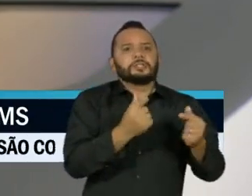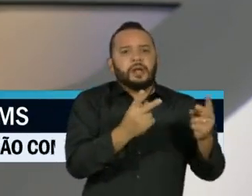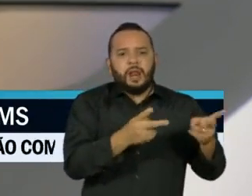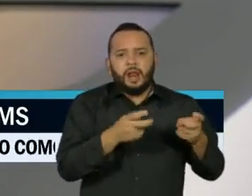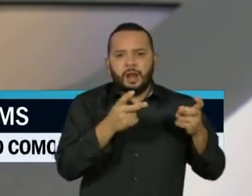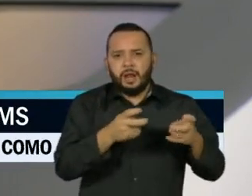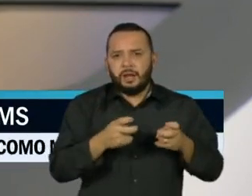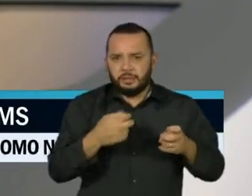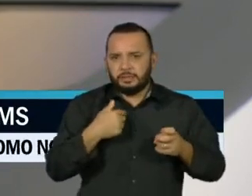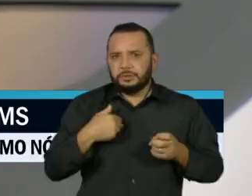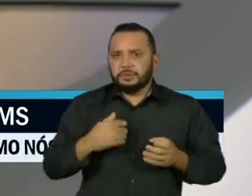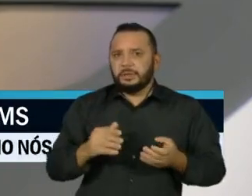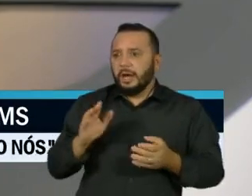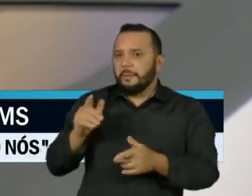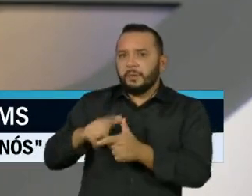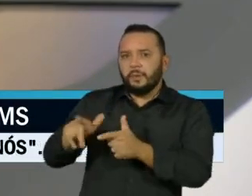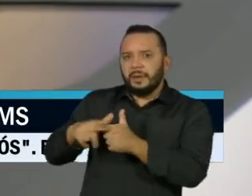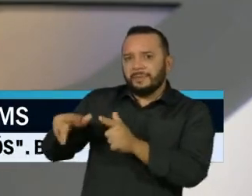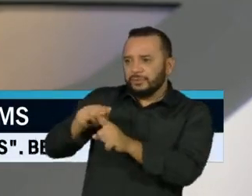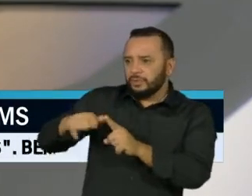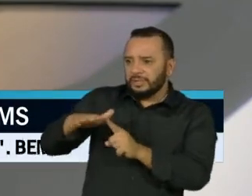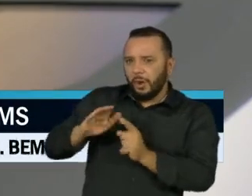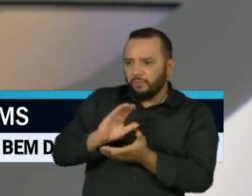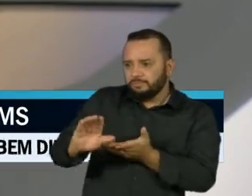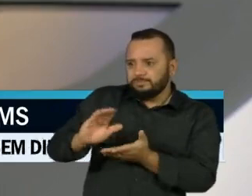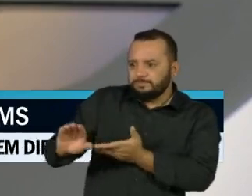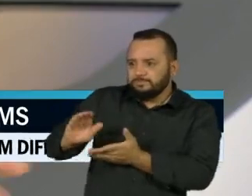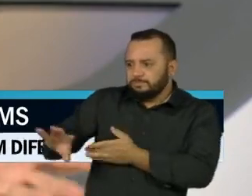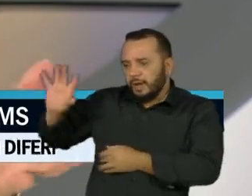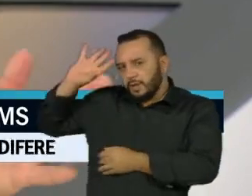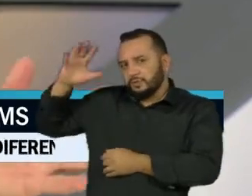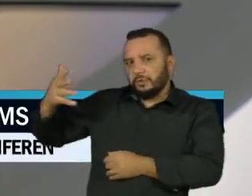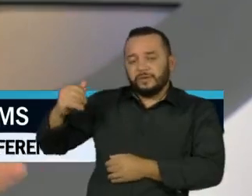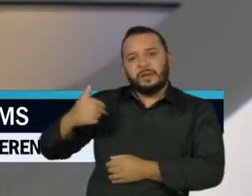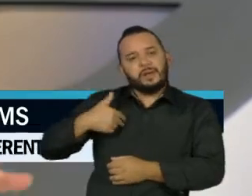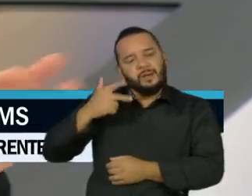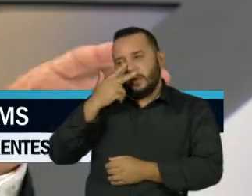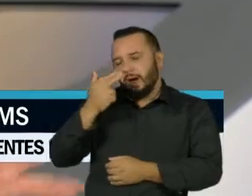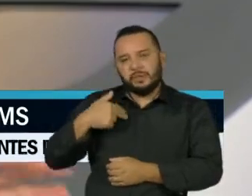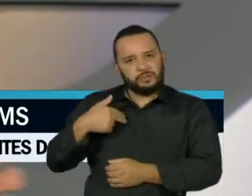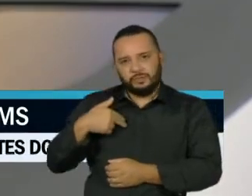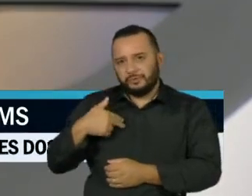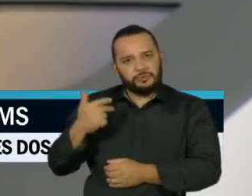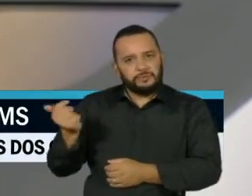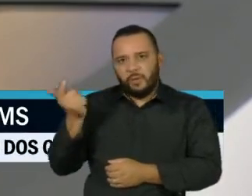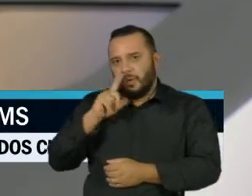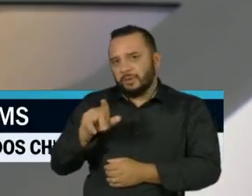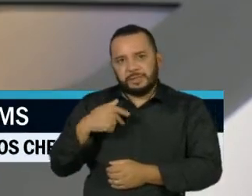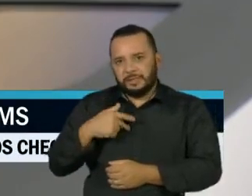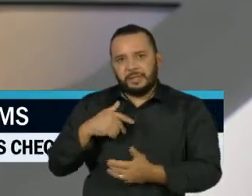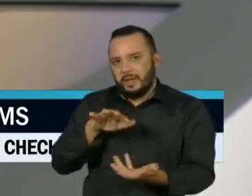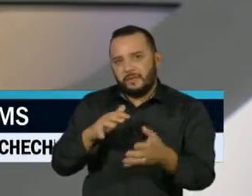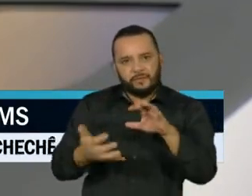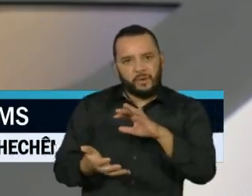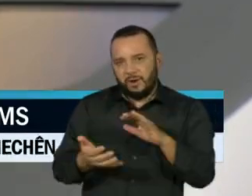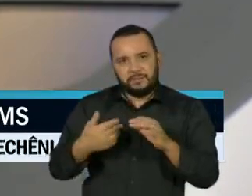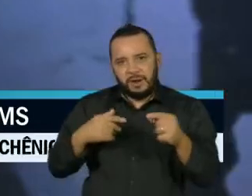para os grandes problemas socioambientais do país esses não estão contemplados na reforma tal como ela está apresentada